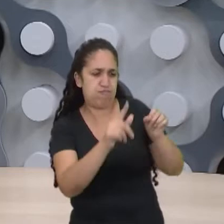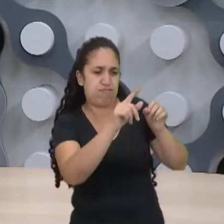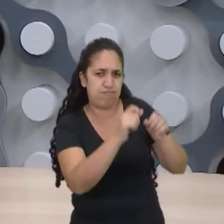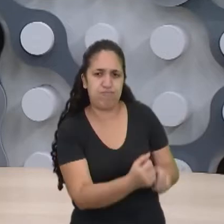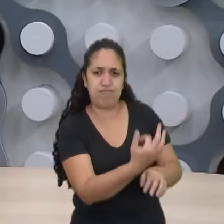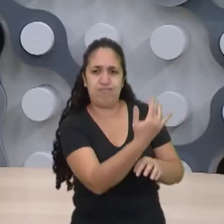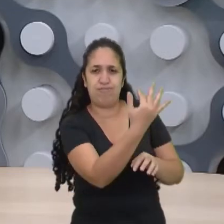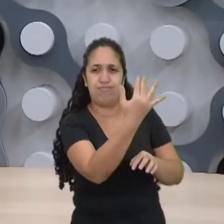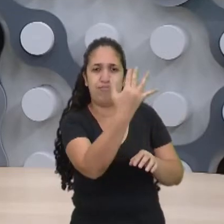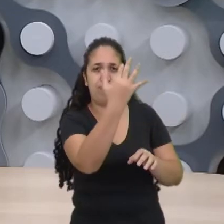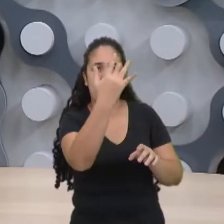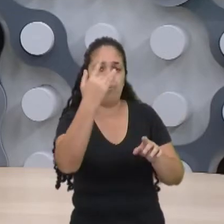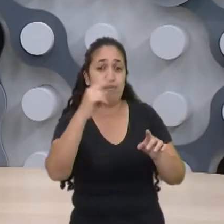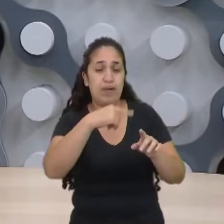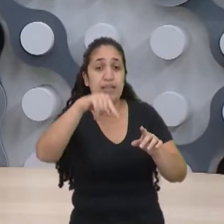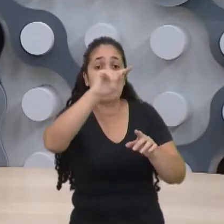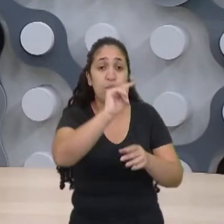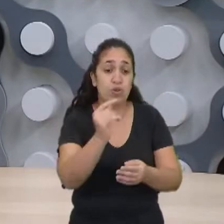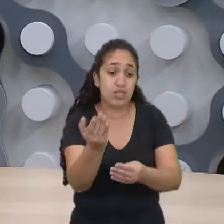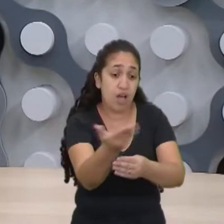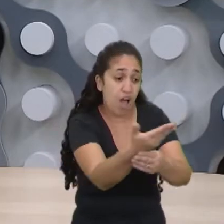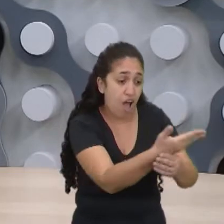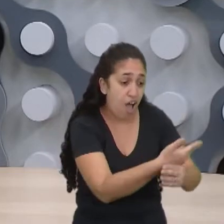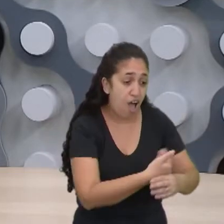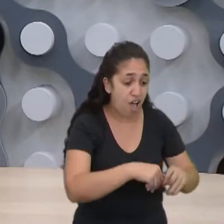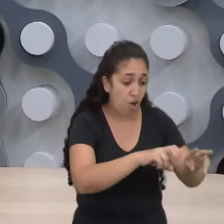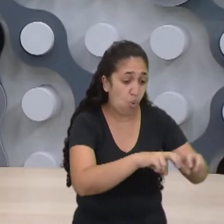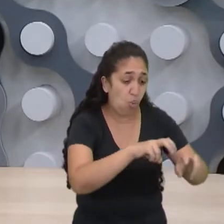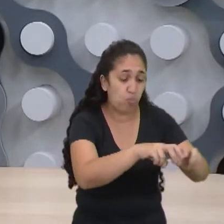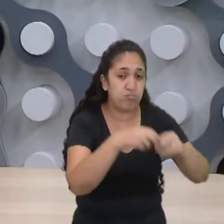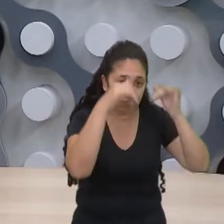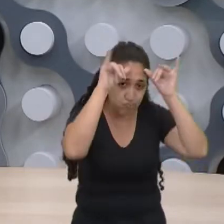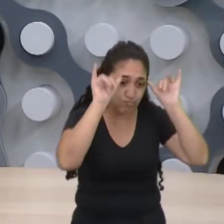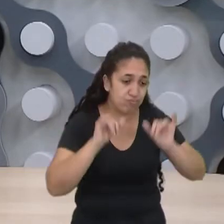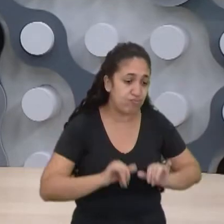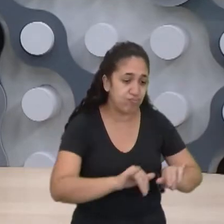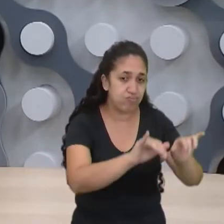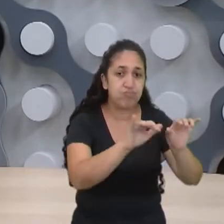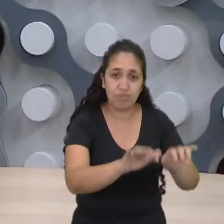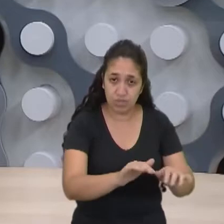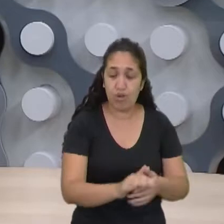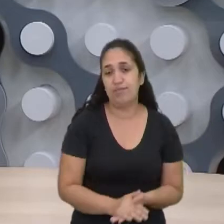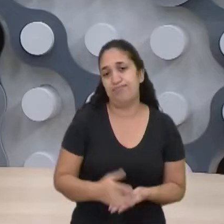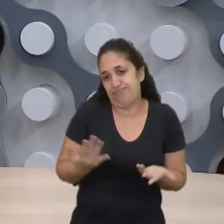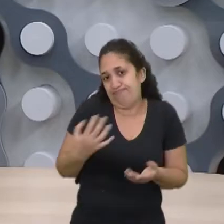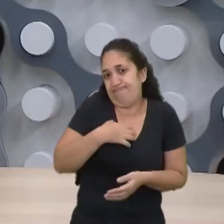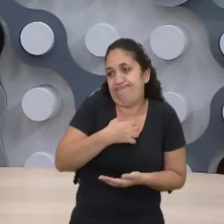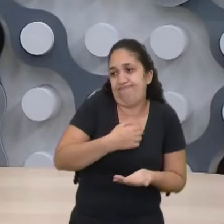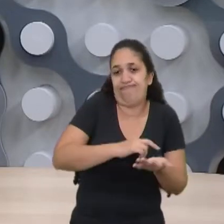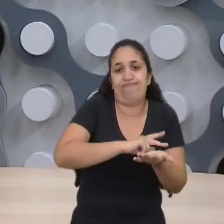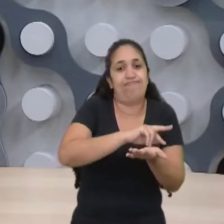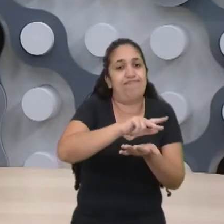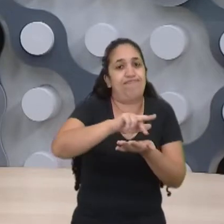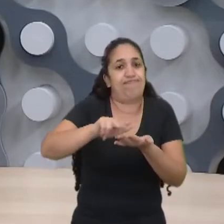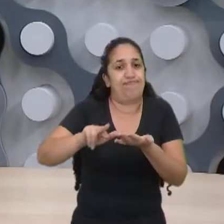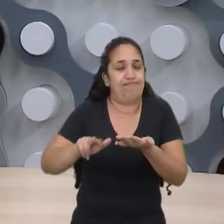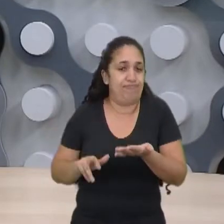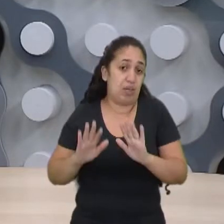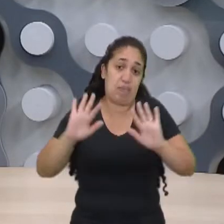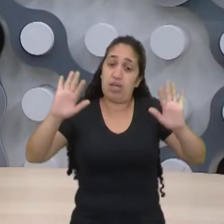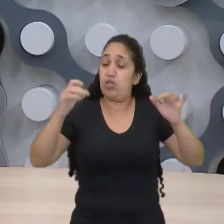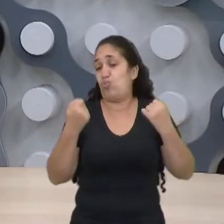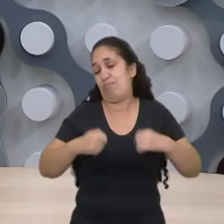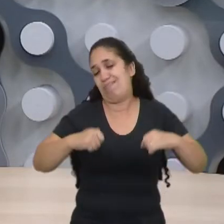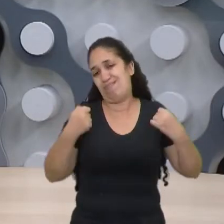florestas para o cultivo posterior à agricultura e à pecuária, né? Tem formas aí de se fazerem sem a necessidade